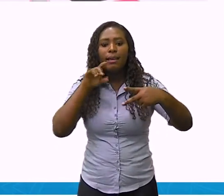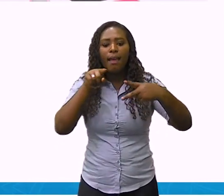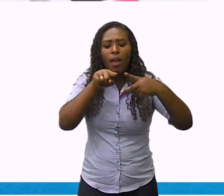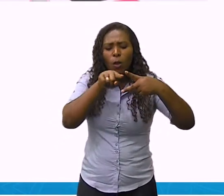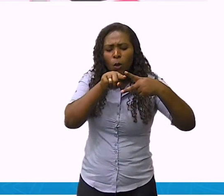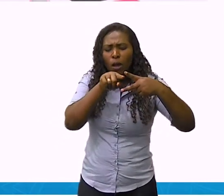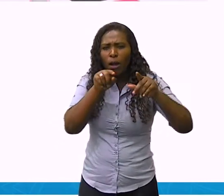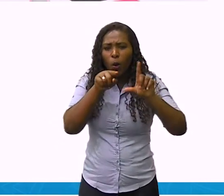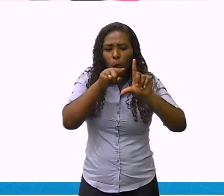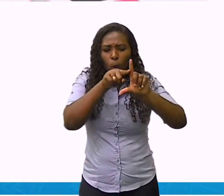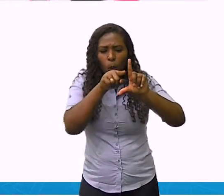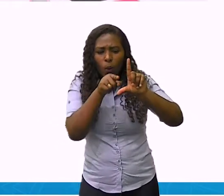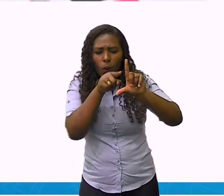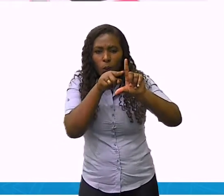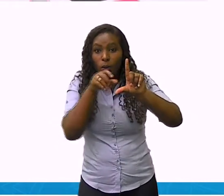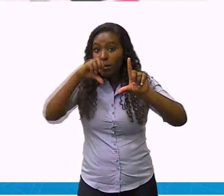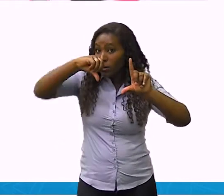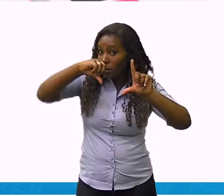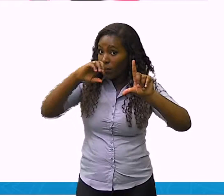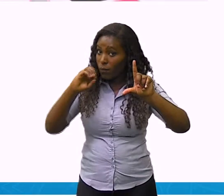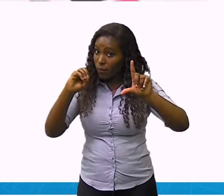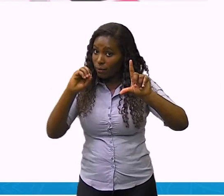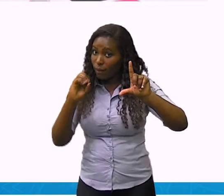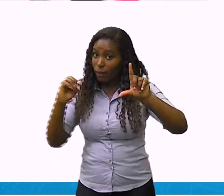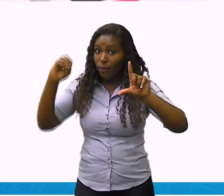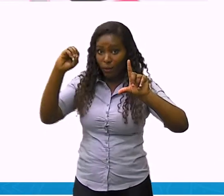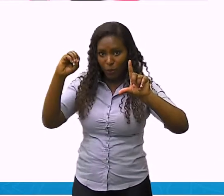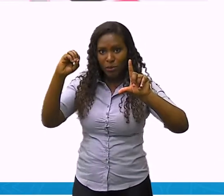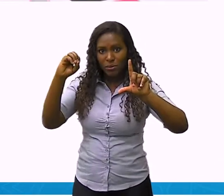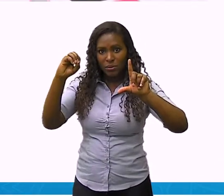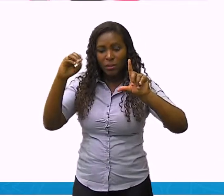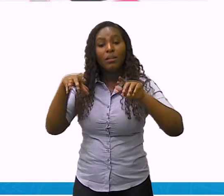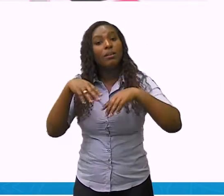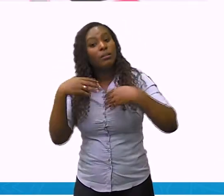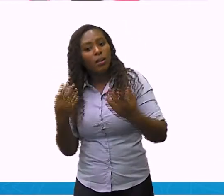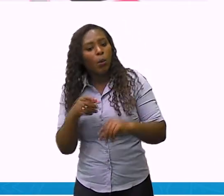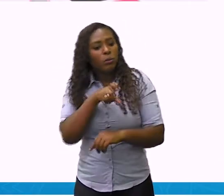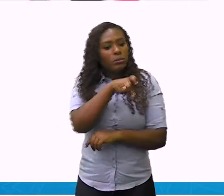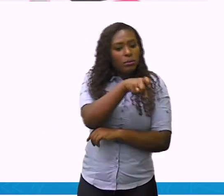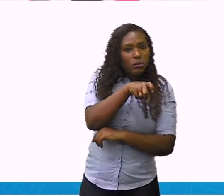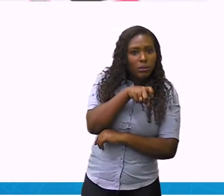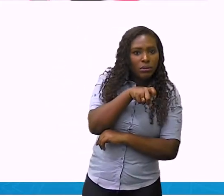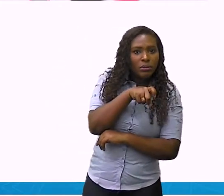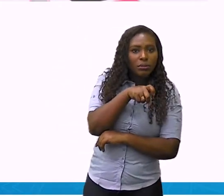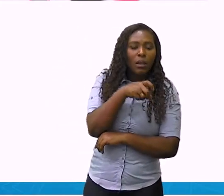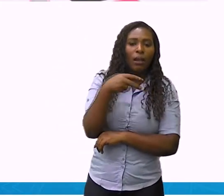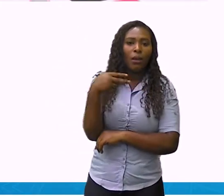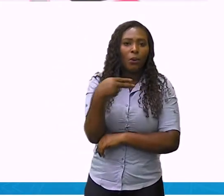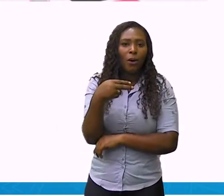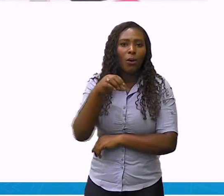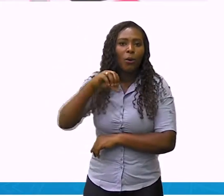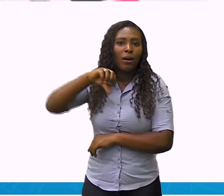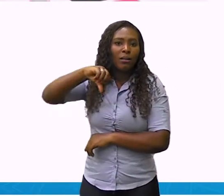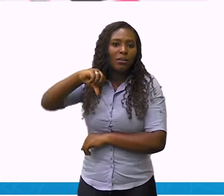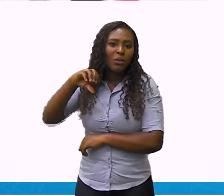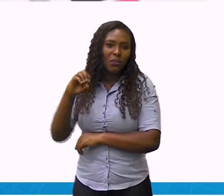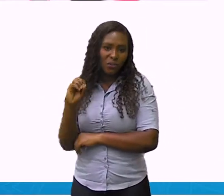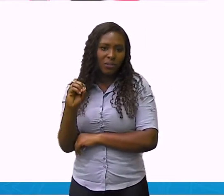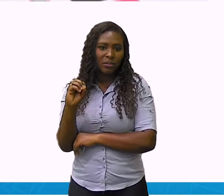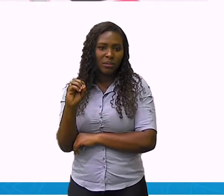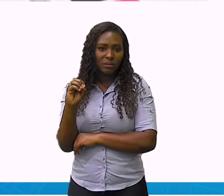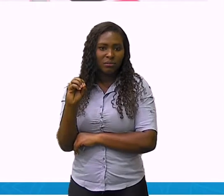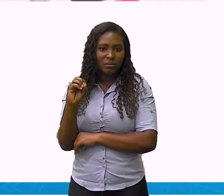Então, qual a medida de x? X é igual a 90, porque é perpendicular, de acordo com as propriedades